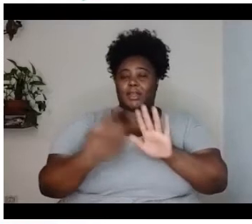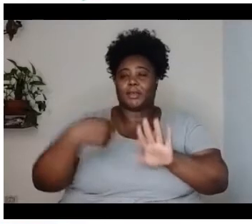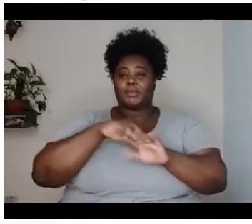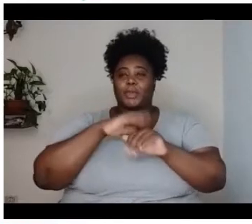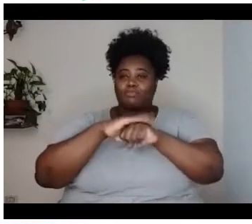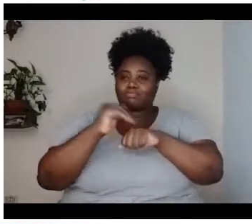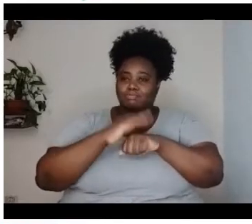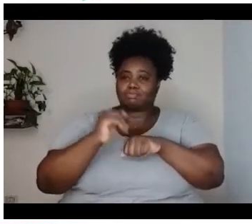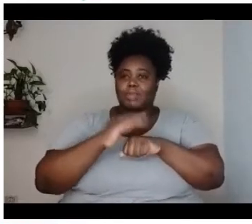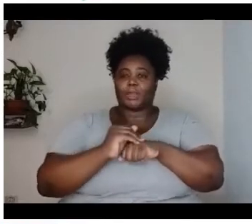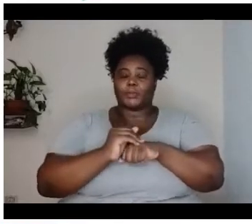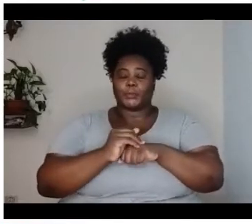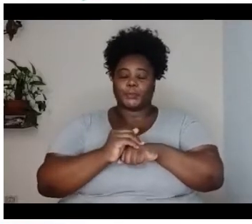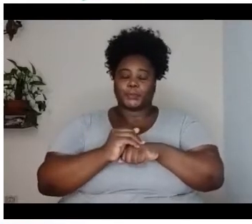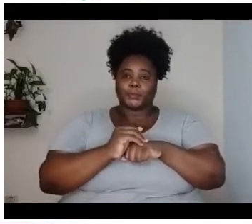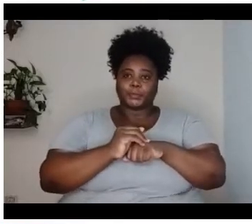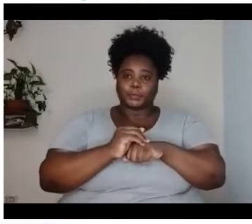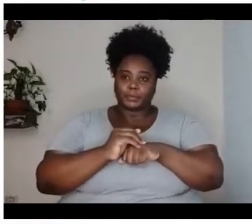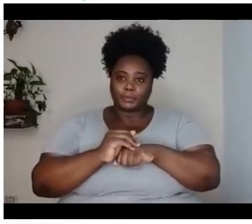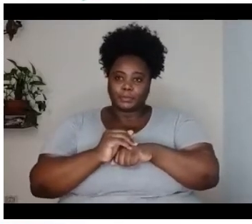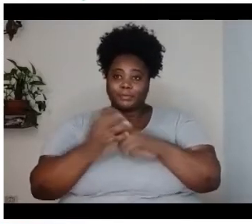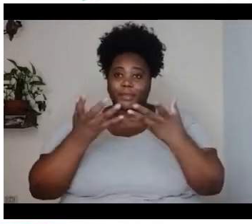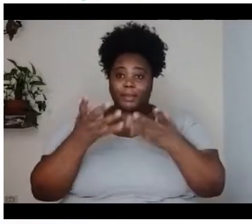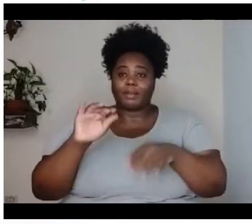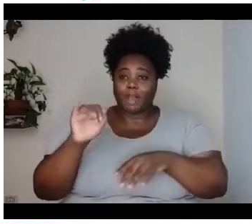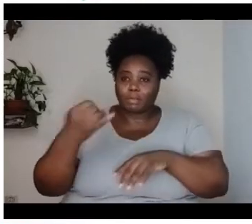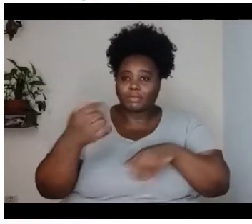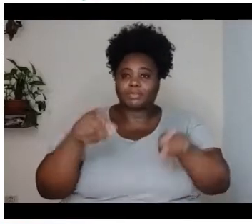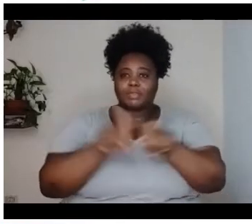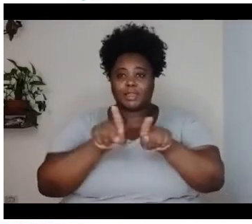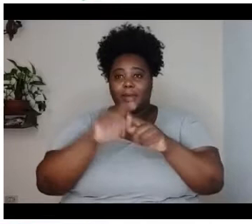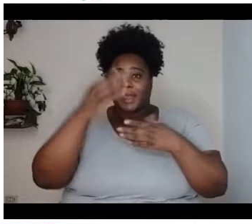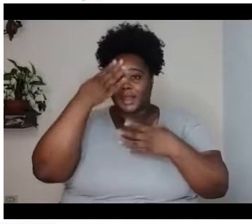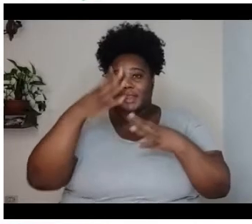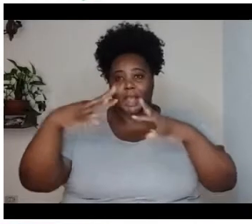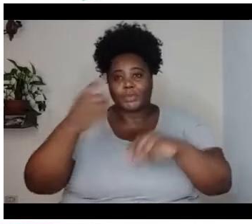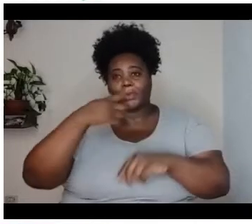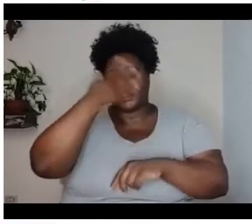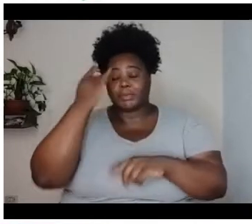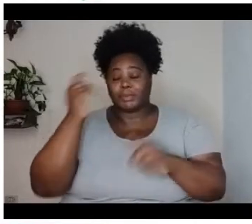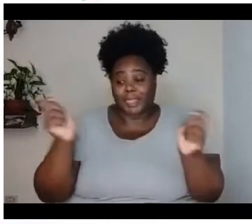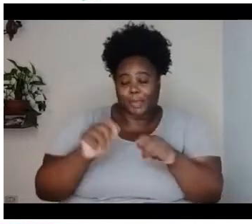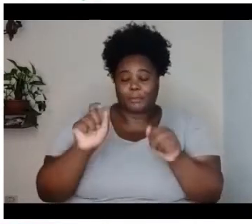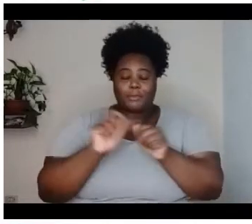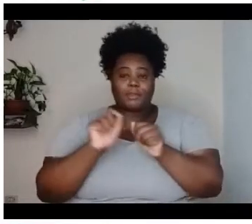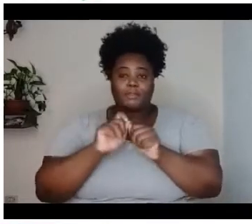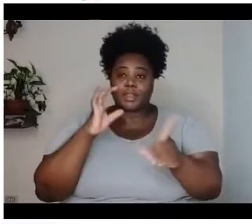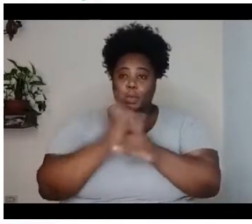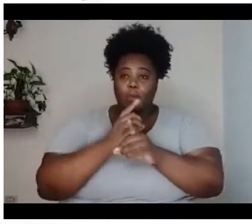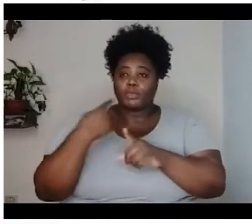assim. E eu quero aproveitar também para agradecer todo mundo que possibilitou este encontro, porque hoje